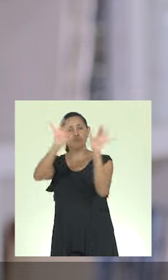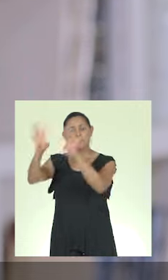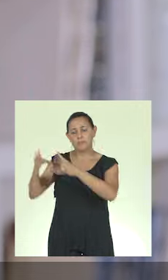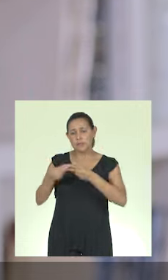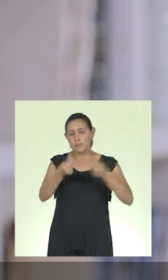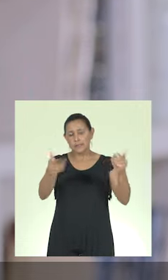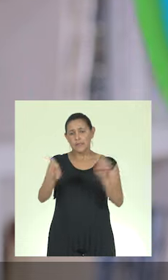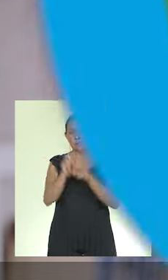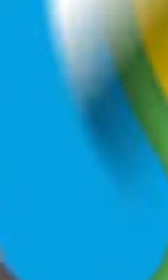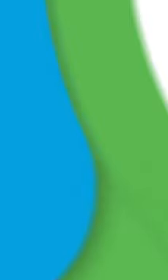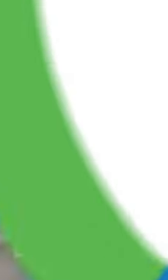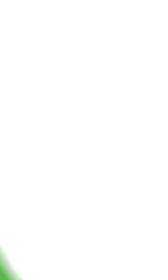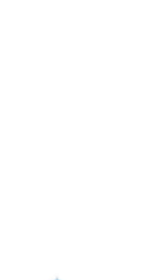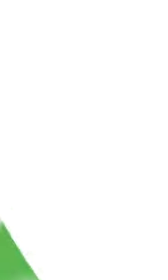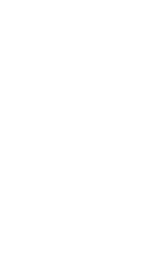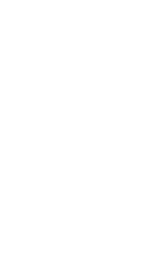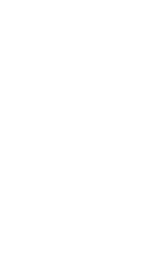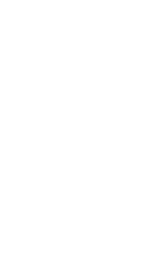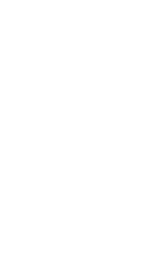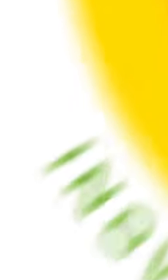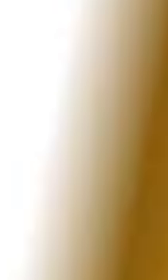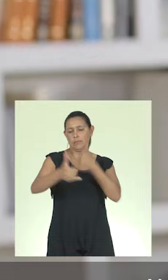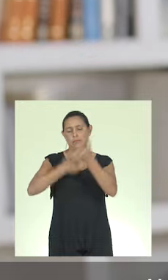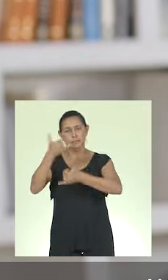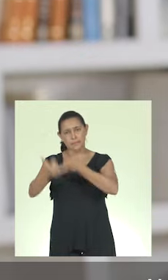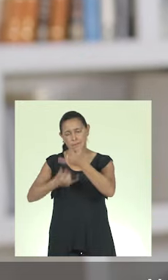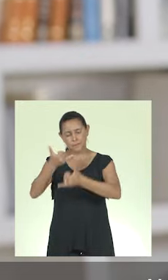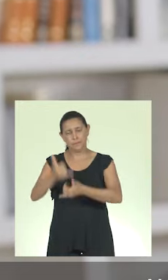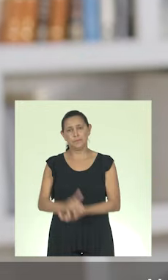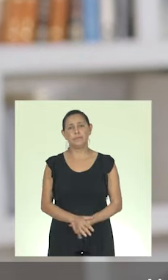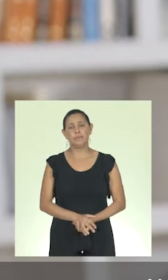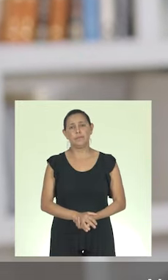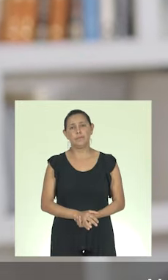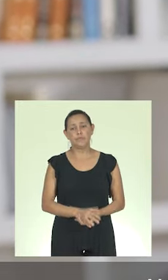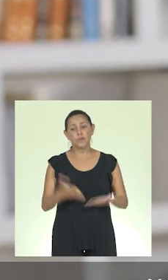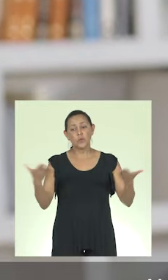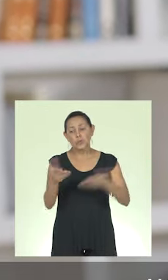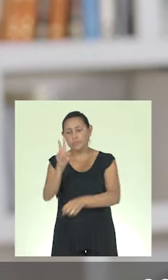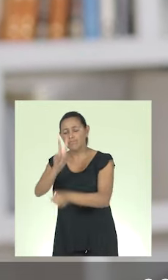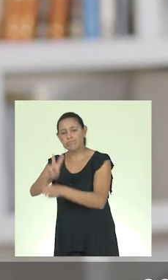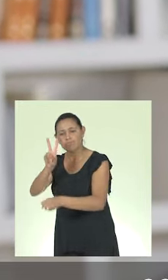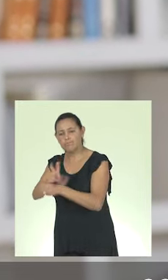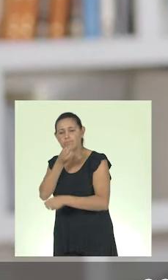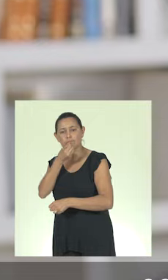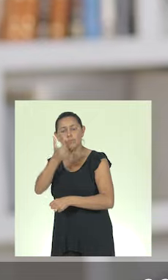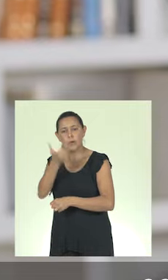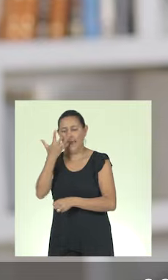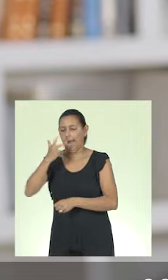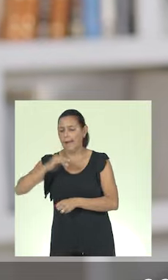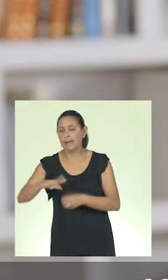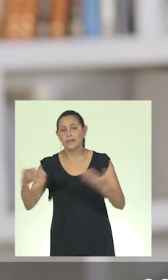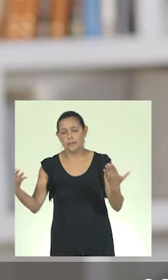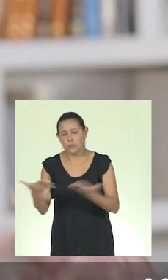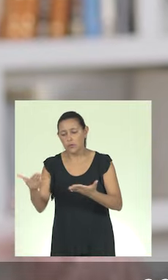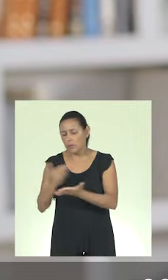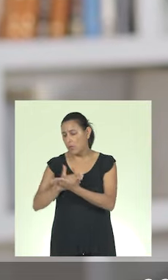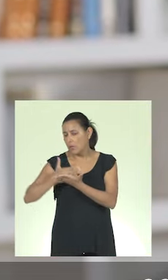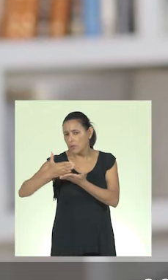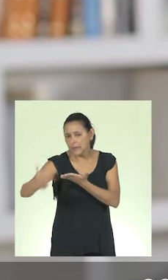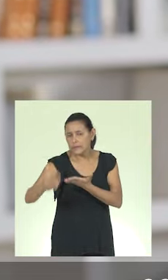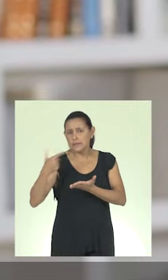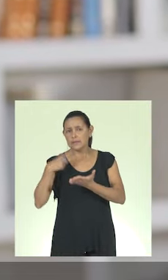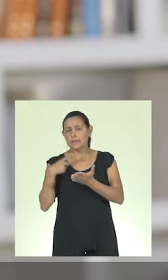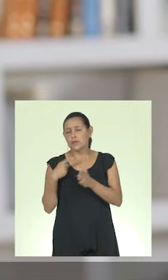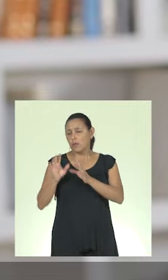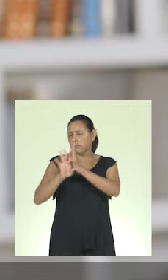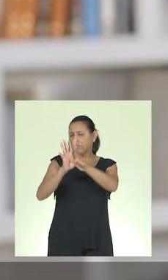para lazer. Nós vamos cuidar muito bem das nossas crianças, começando pelo fim das filas de espera no